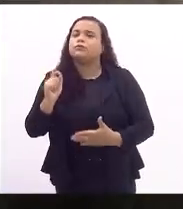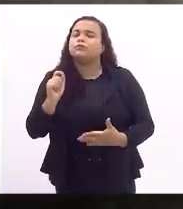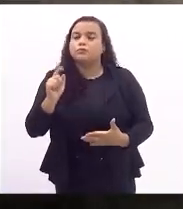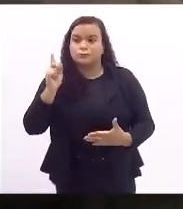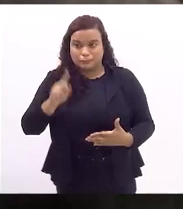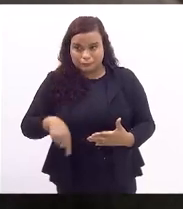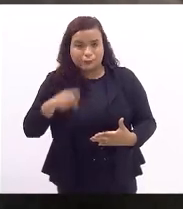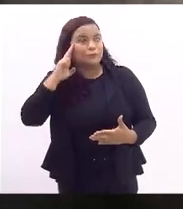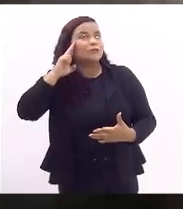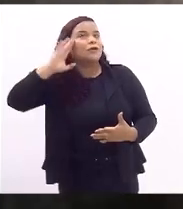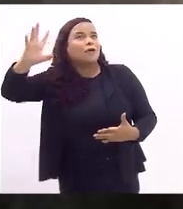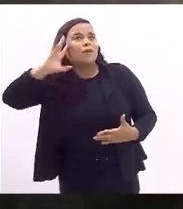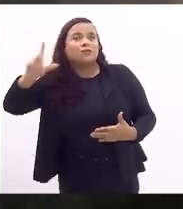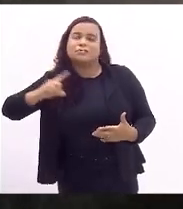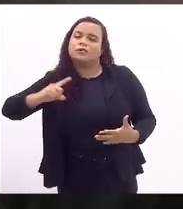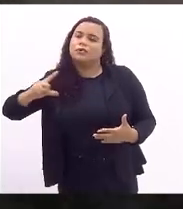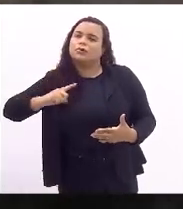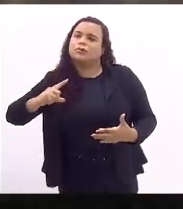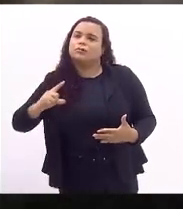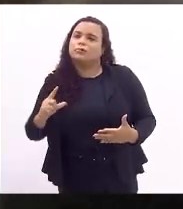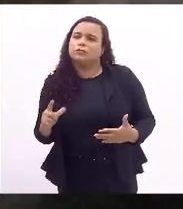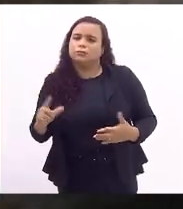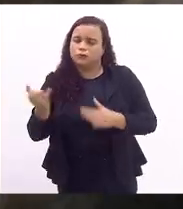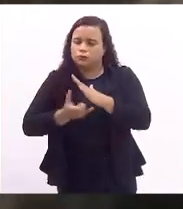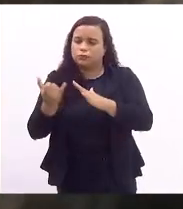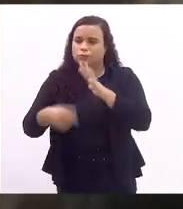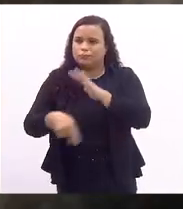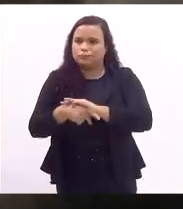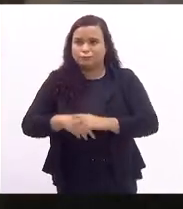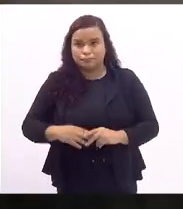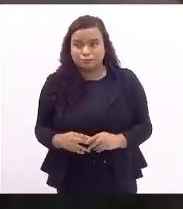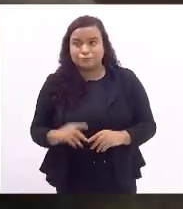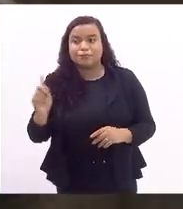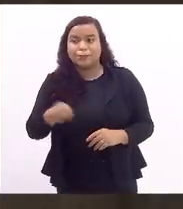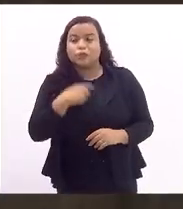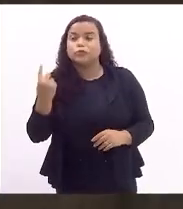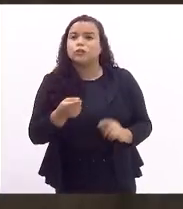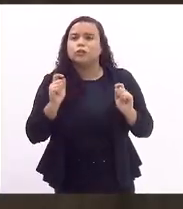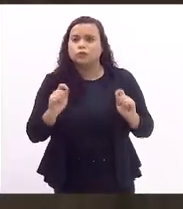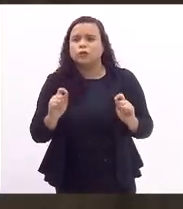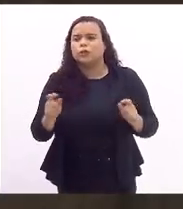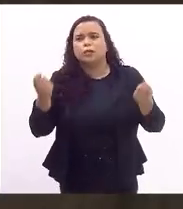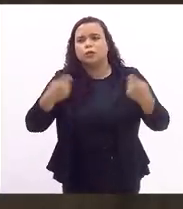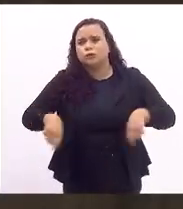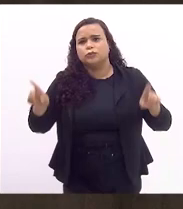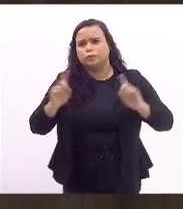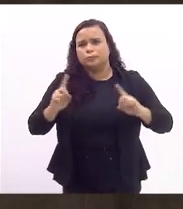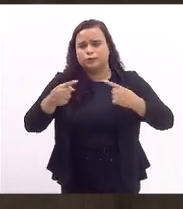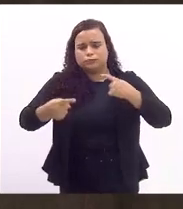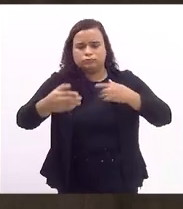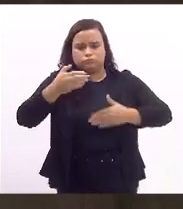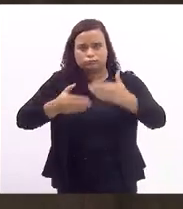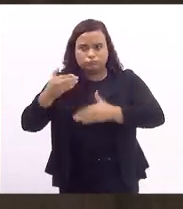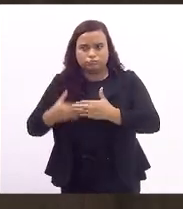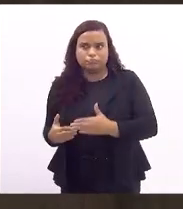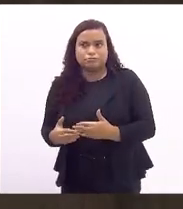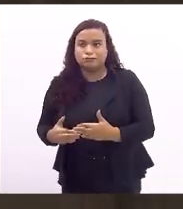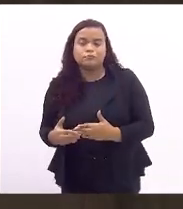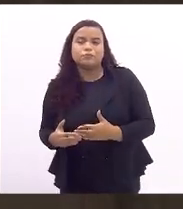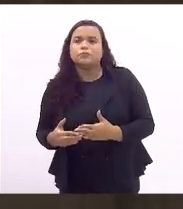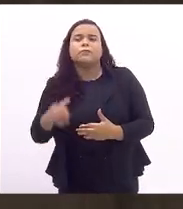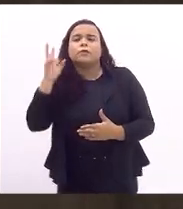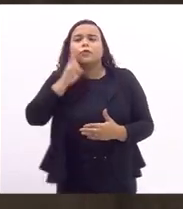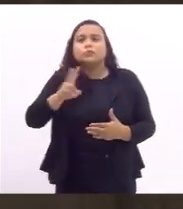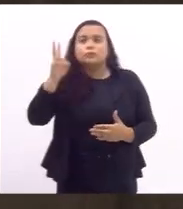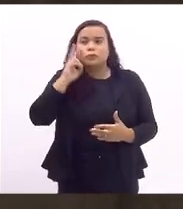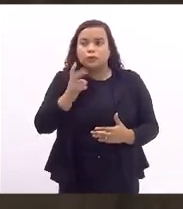tão sonhada né por essa instituição Nós não precisamos retroceder muito na